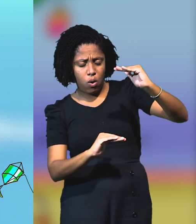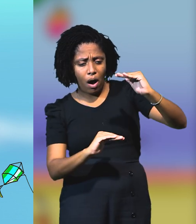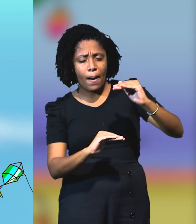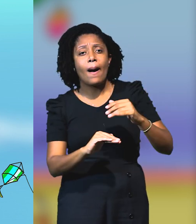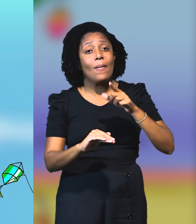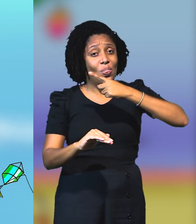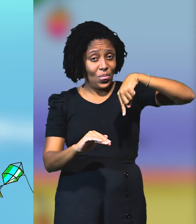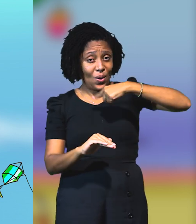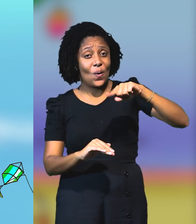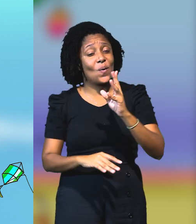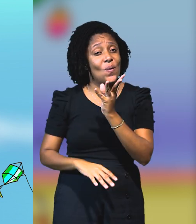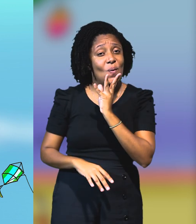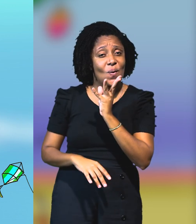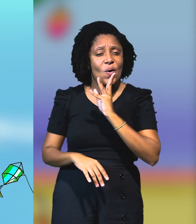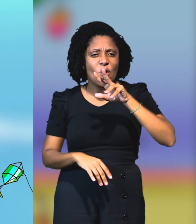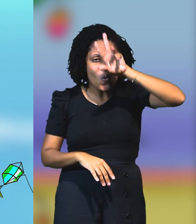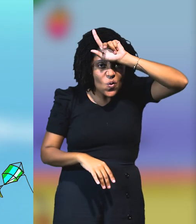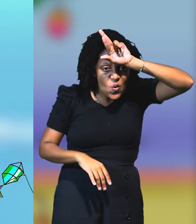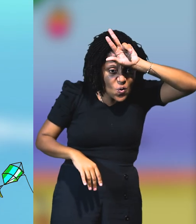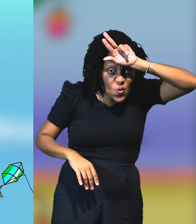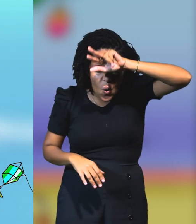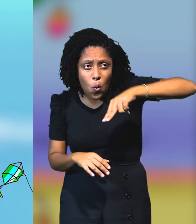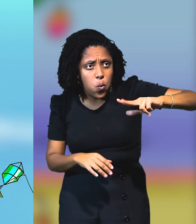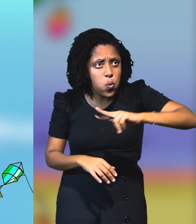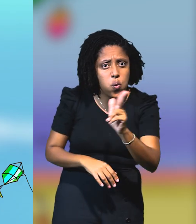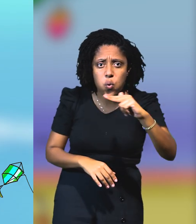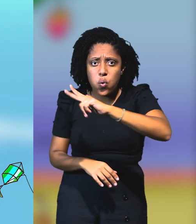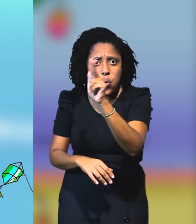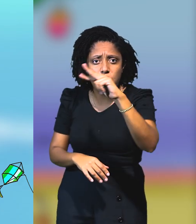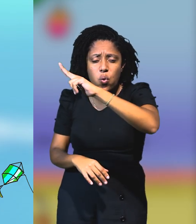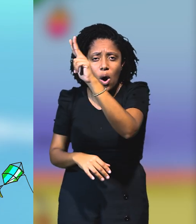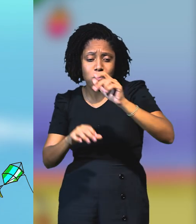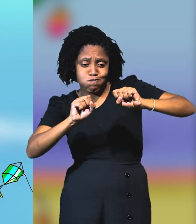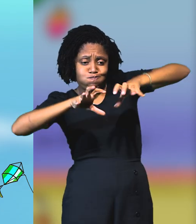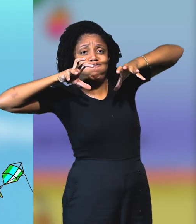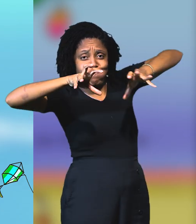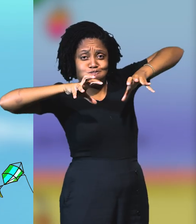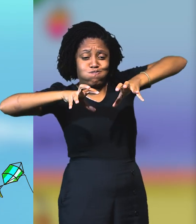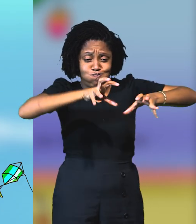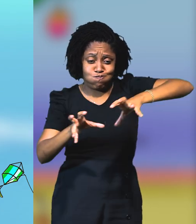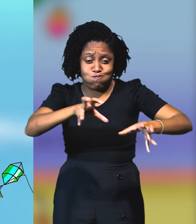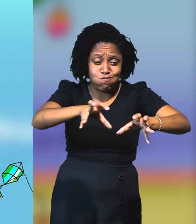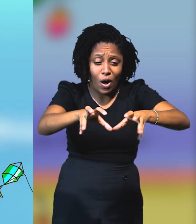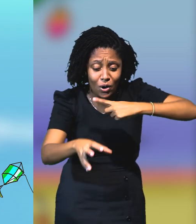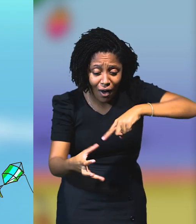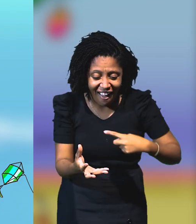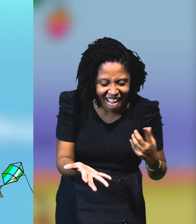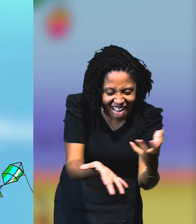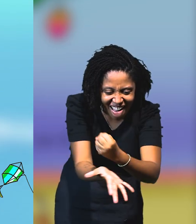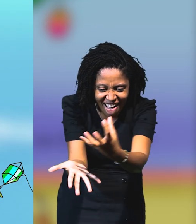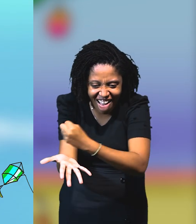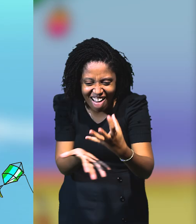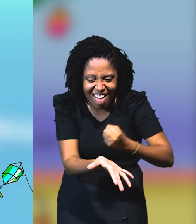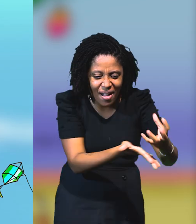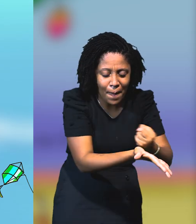mas para nós eram as formigonas voadoras com bumbum grande que adorávamos caçar,